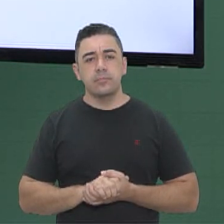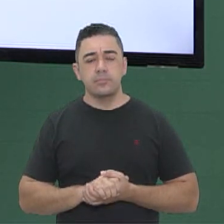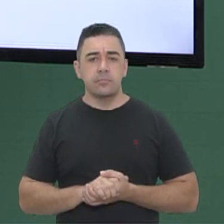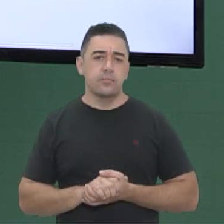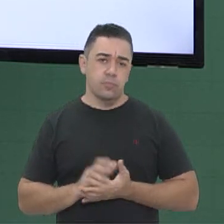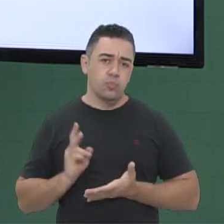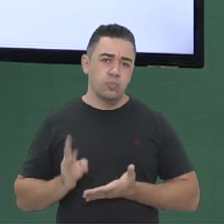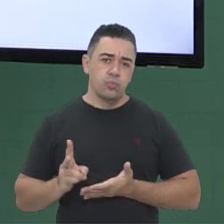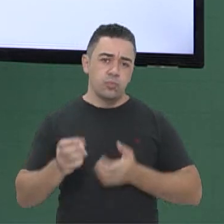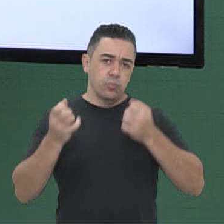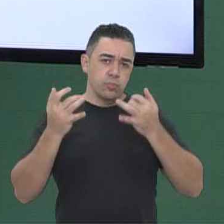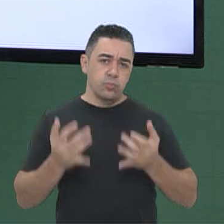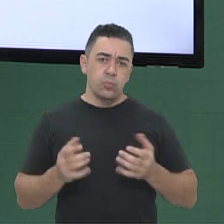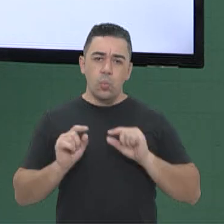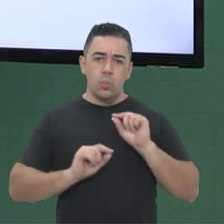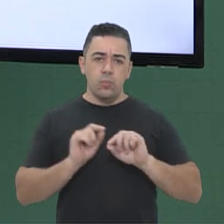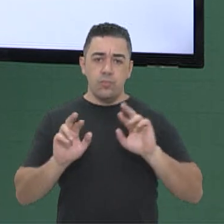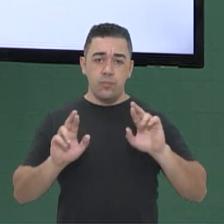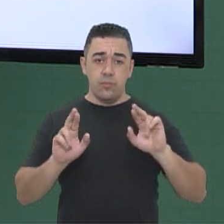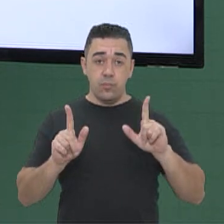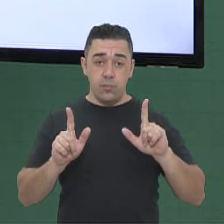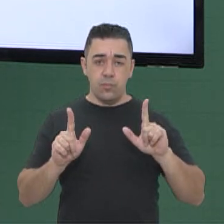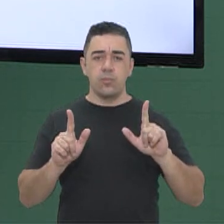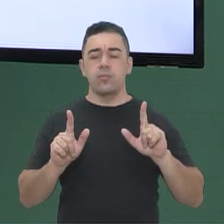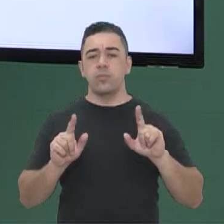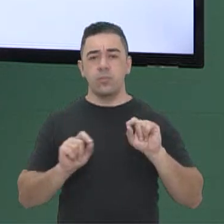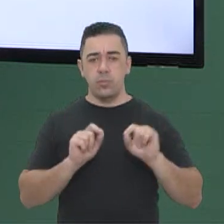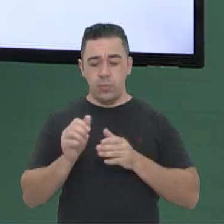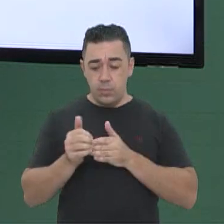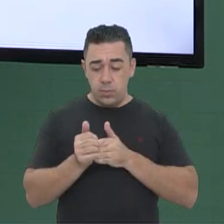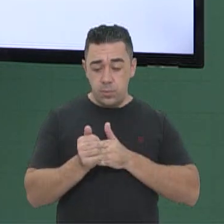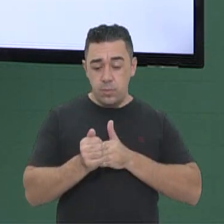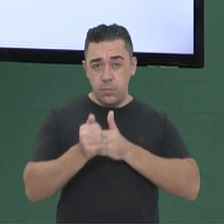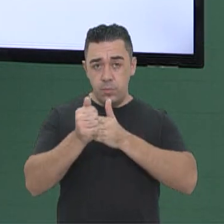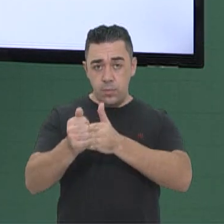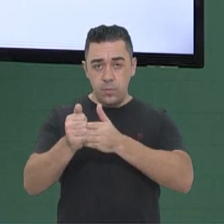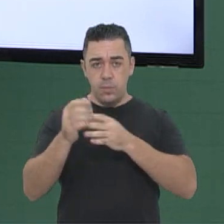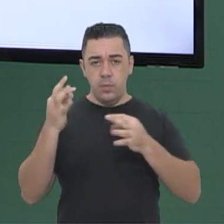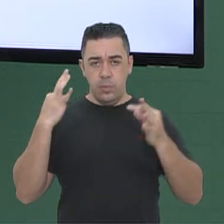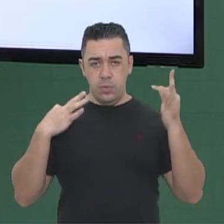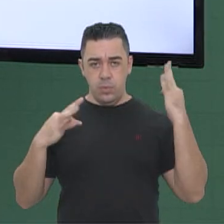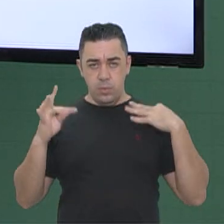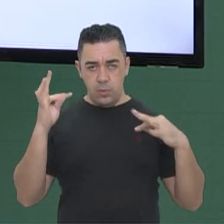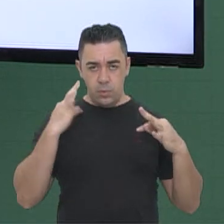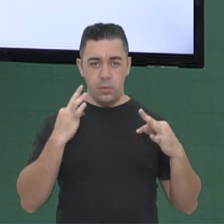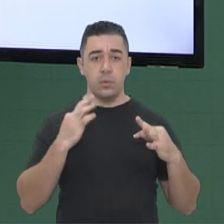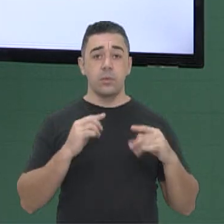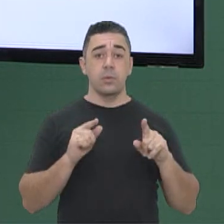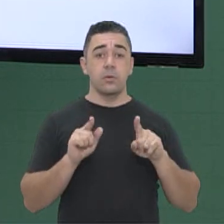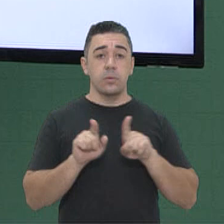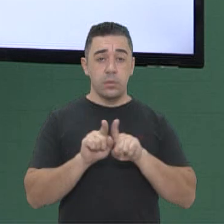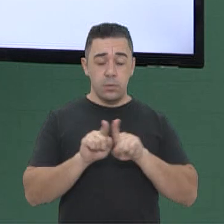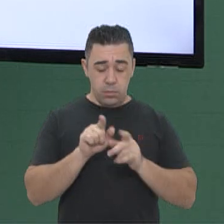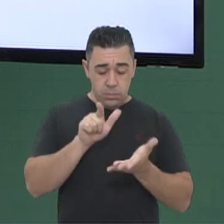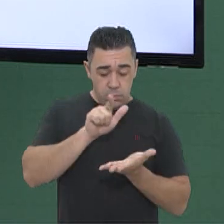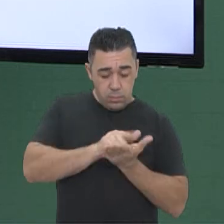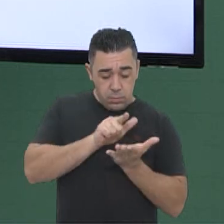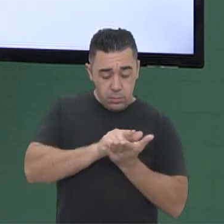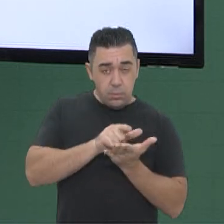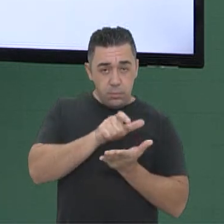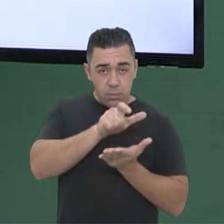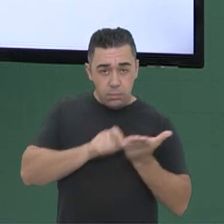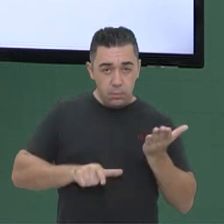Falando um pouco sobre a diferença entre guia turística e folheto turístico.